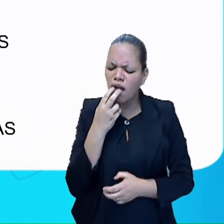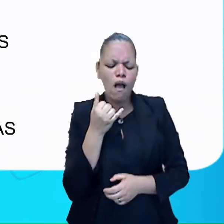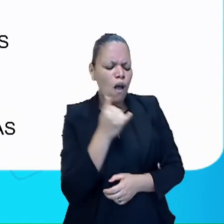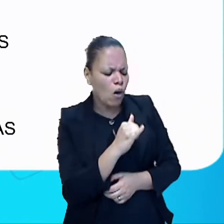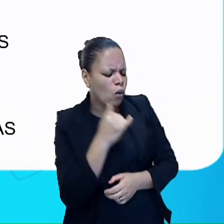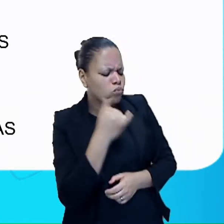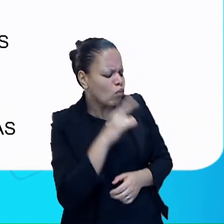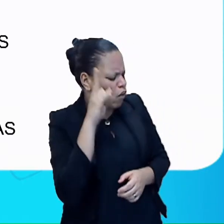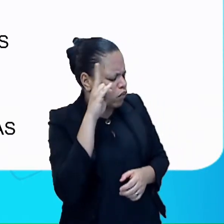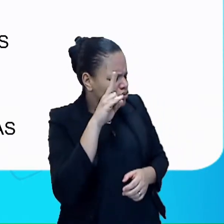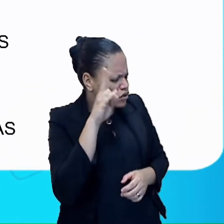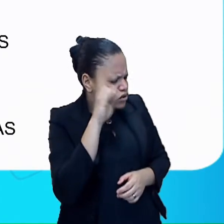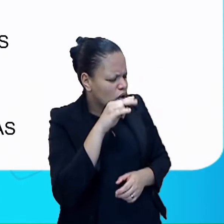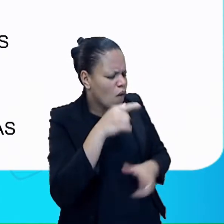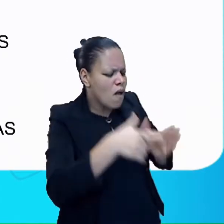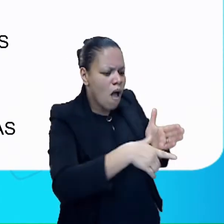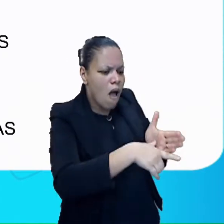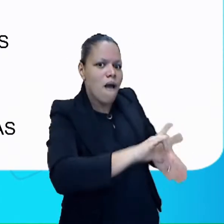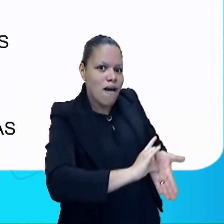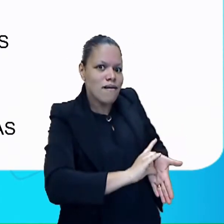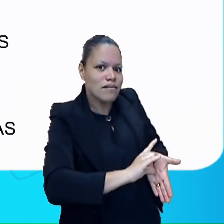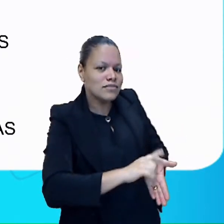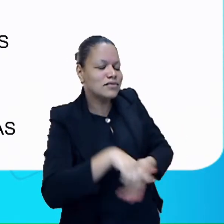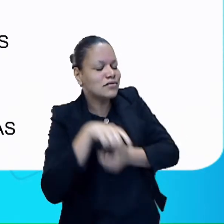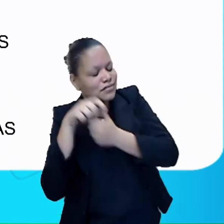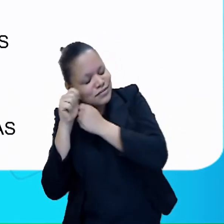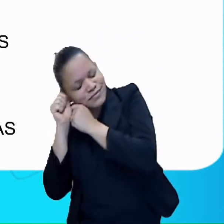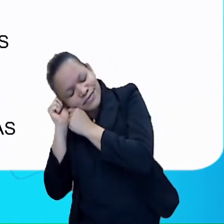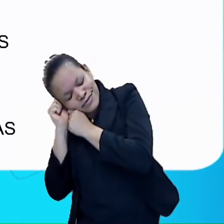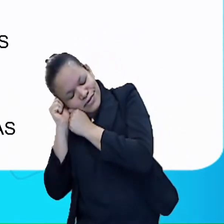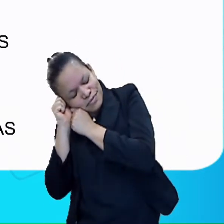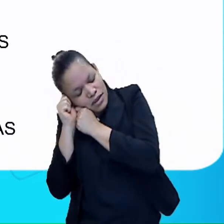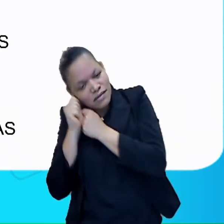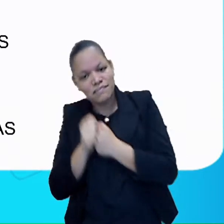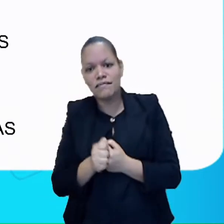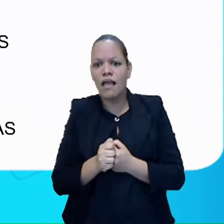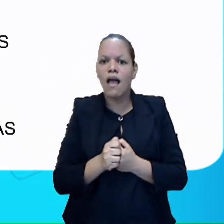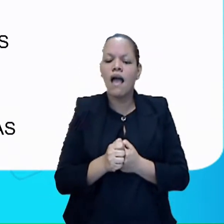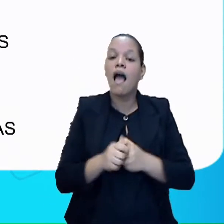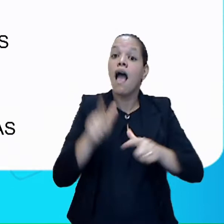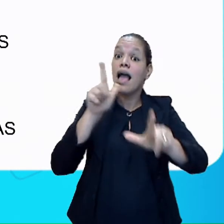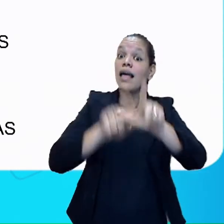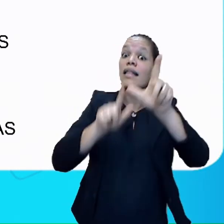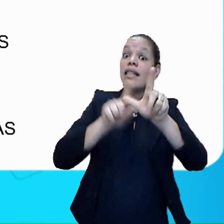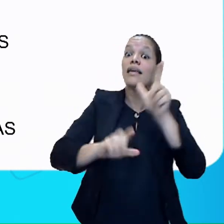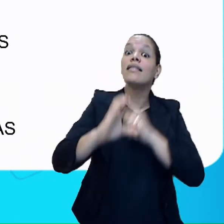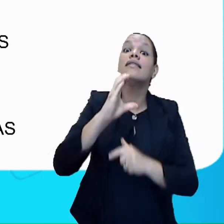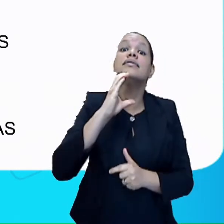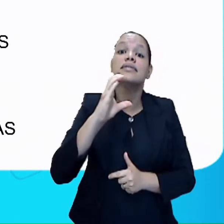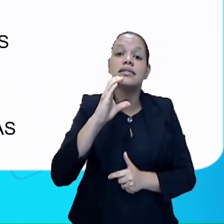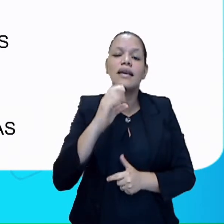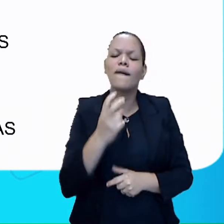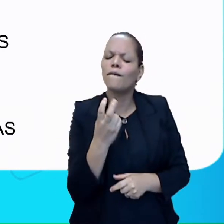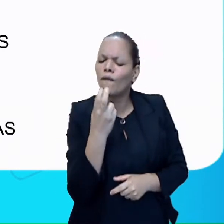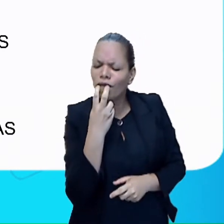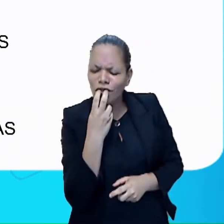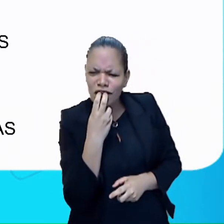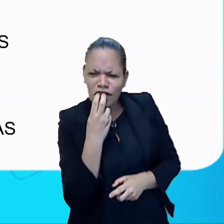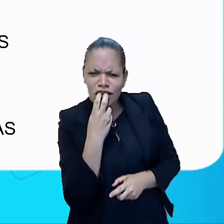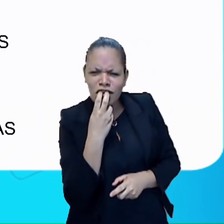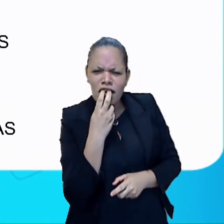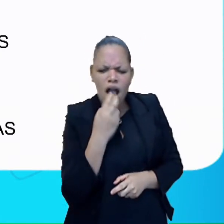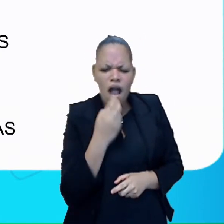história para ele antes de dormir. Ou será que é a letra C? Chico Bento